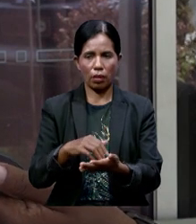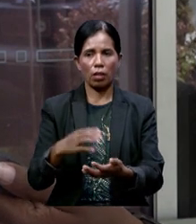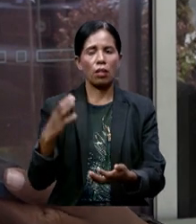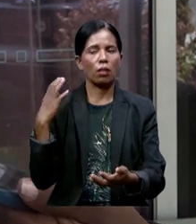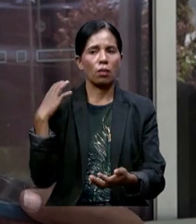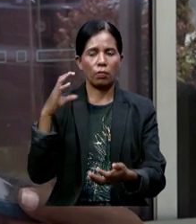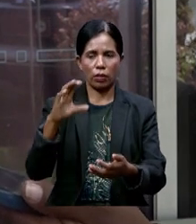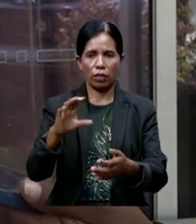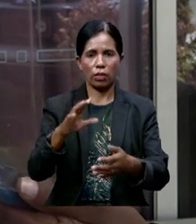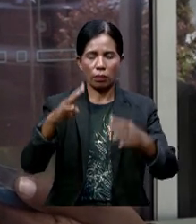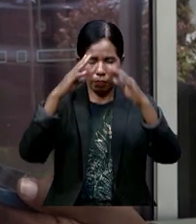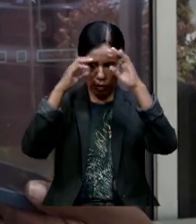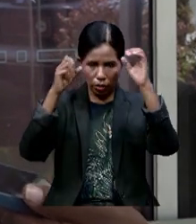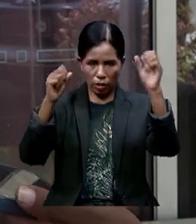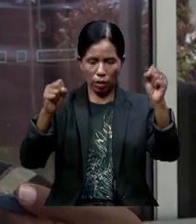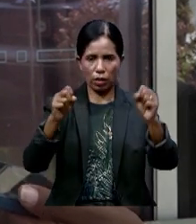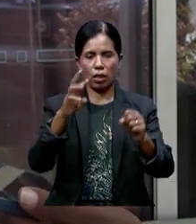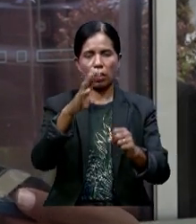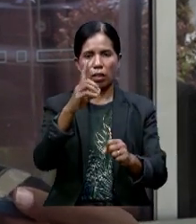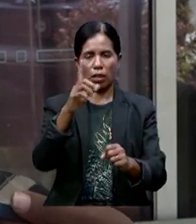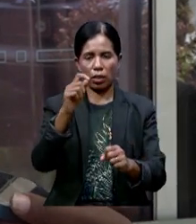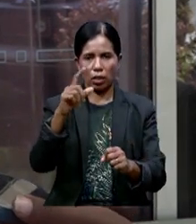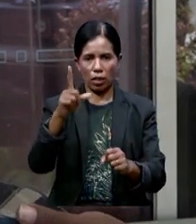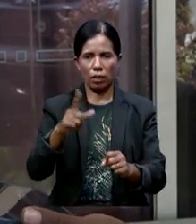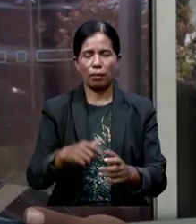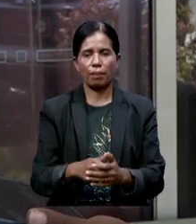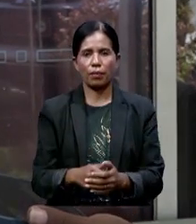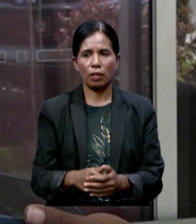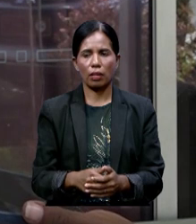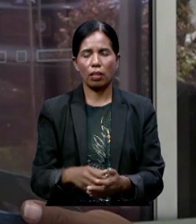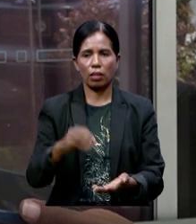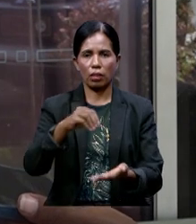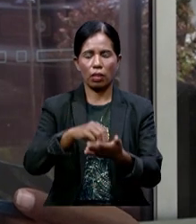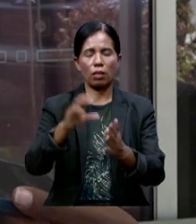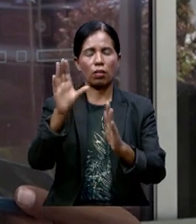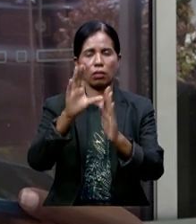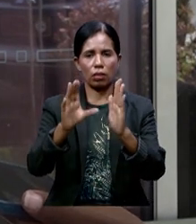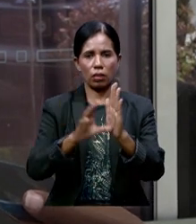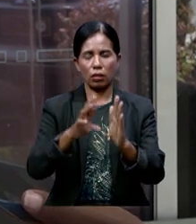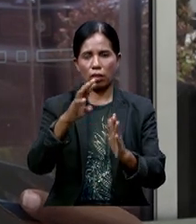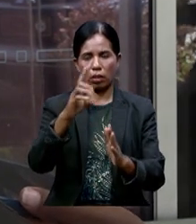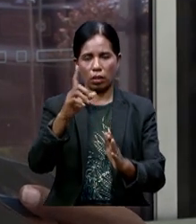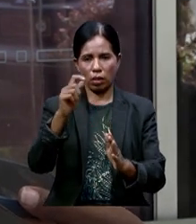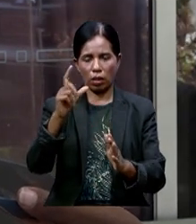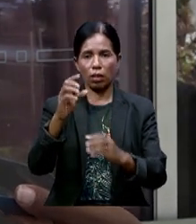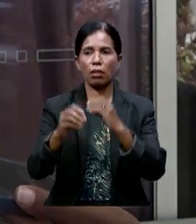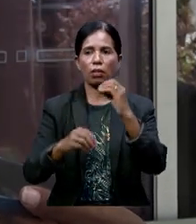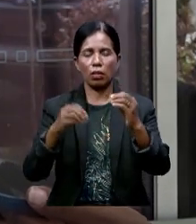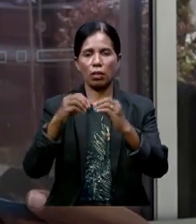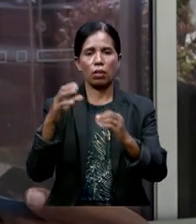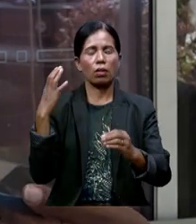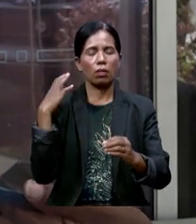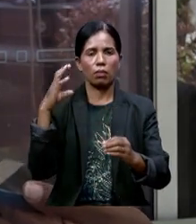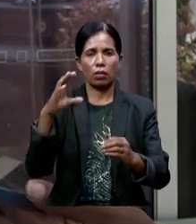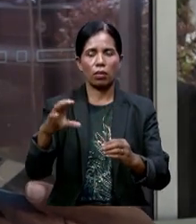competências do Presidente da República, na beatura da Constituição da República, com a competência